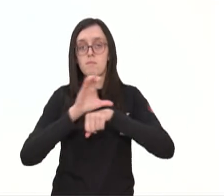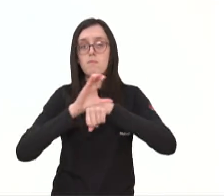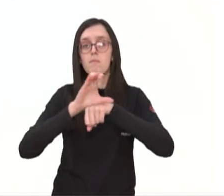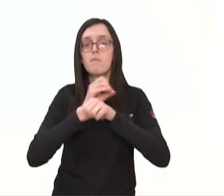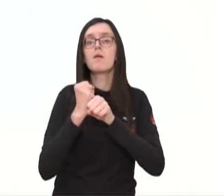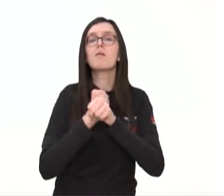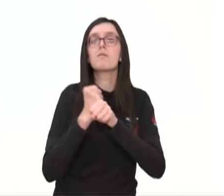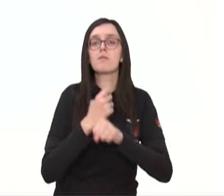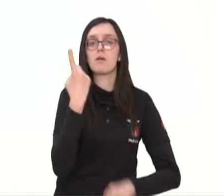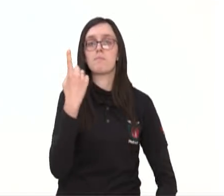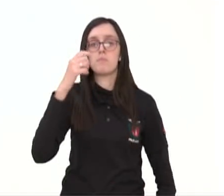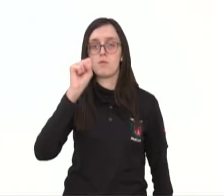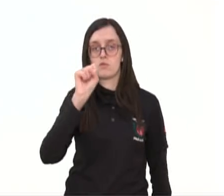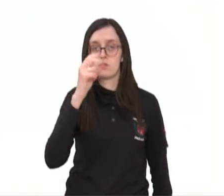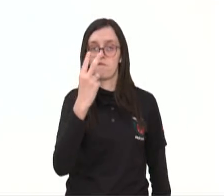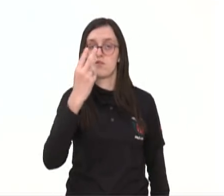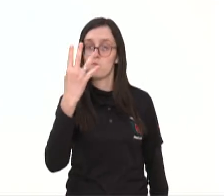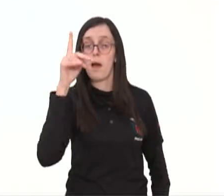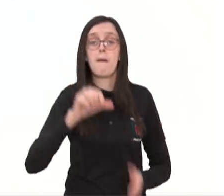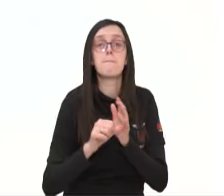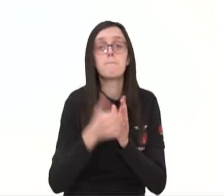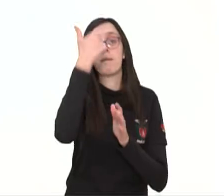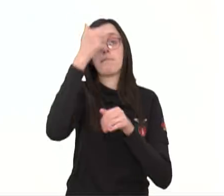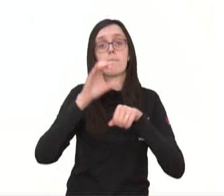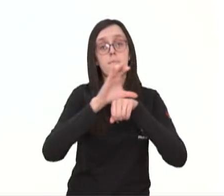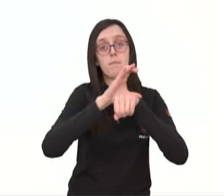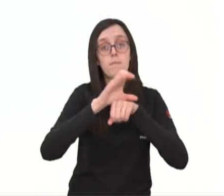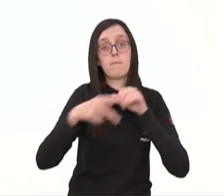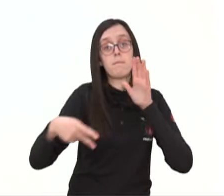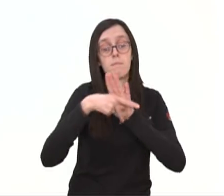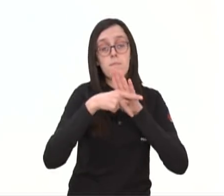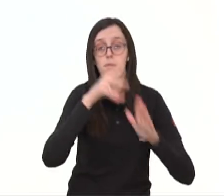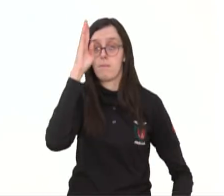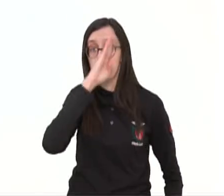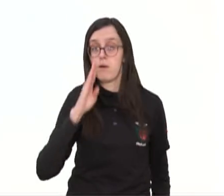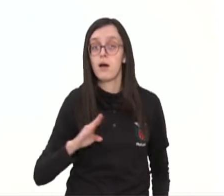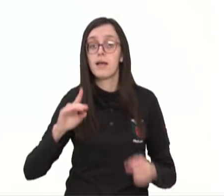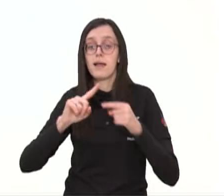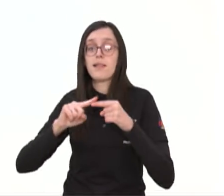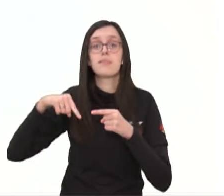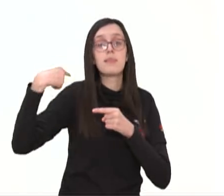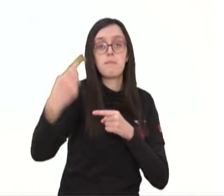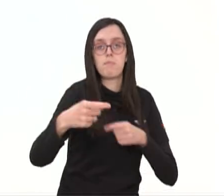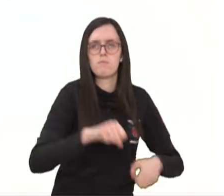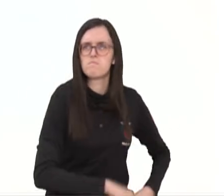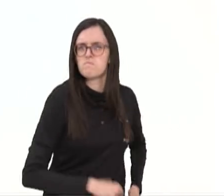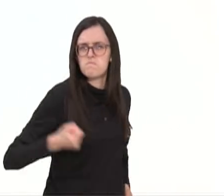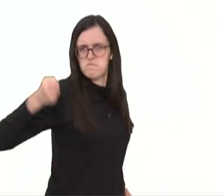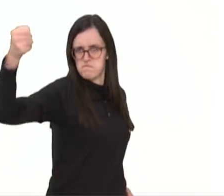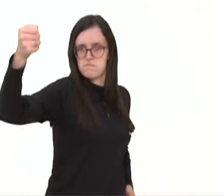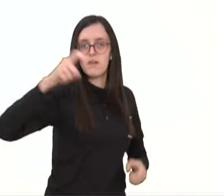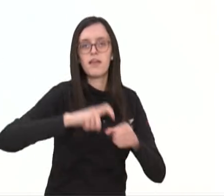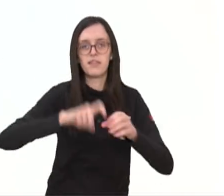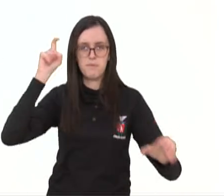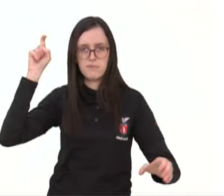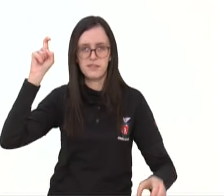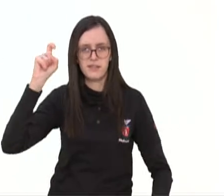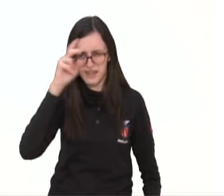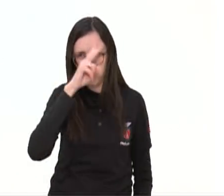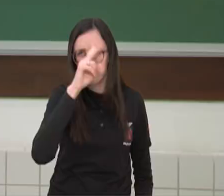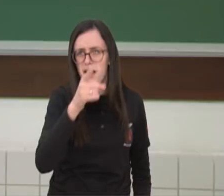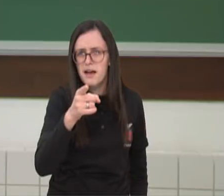de 1824, a primeira Constituição do Brasil, após a independência. Tá lembrado